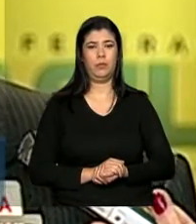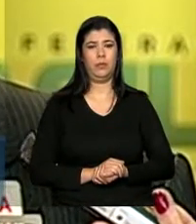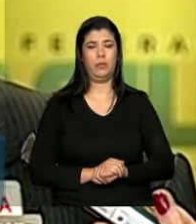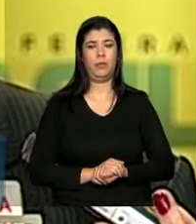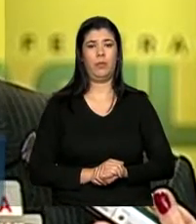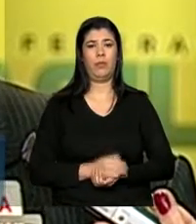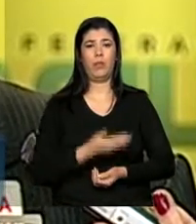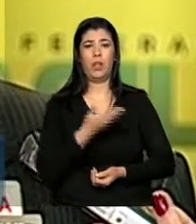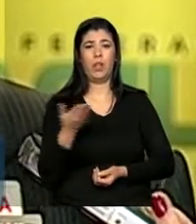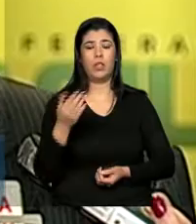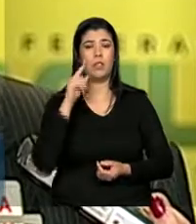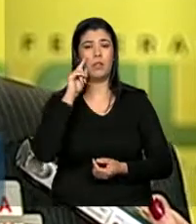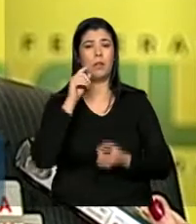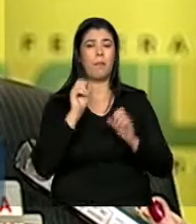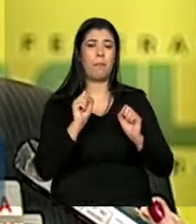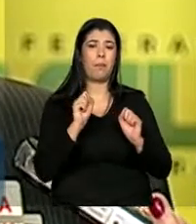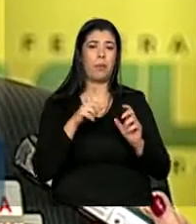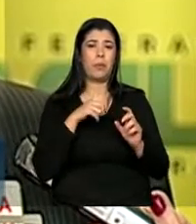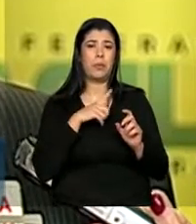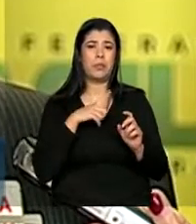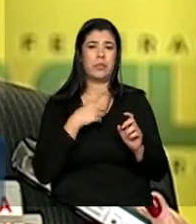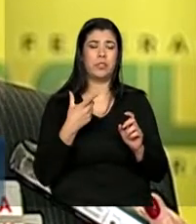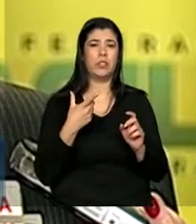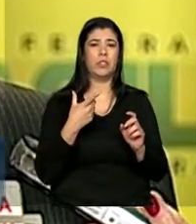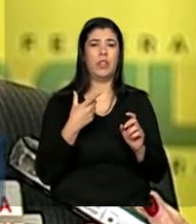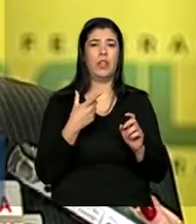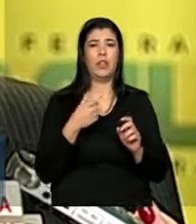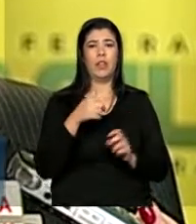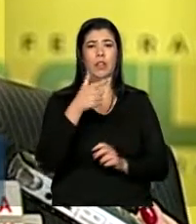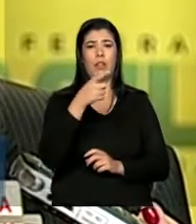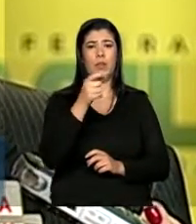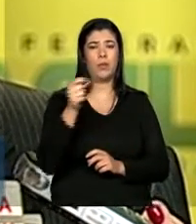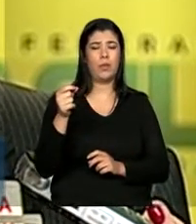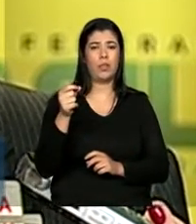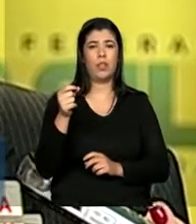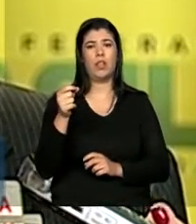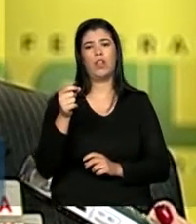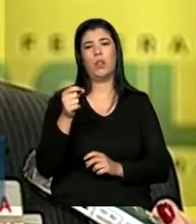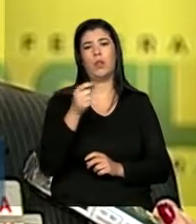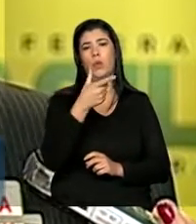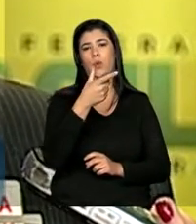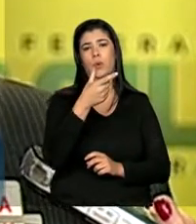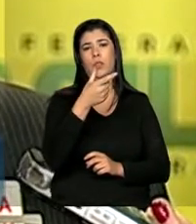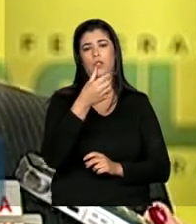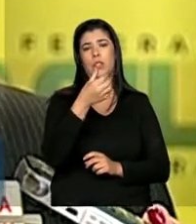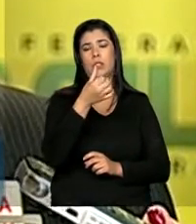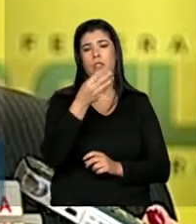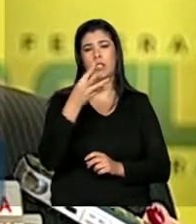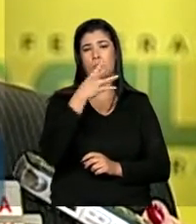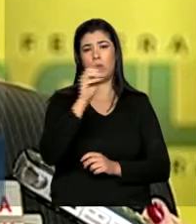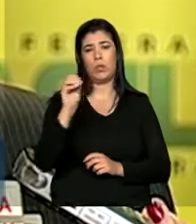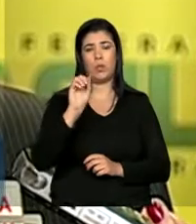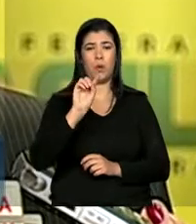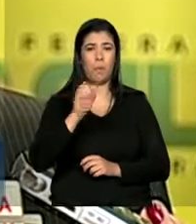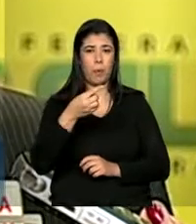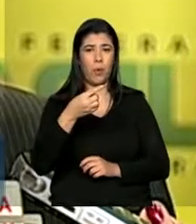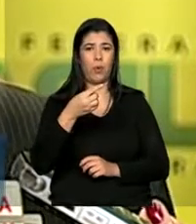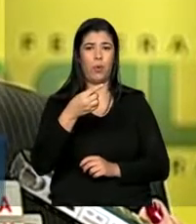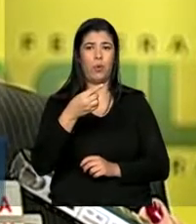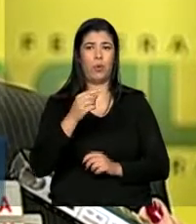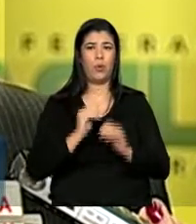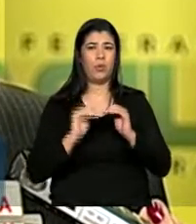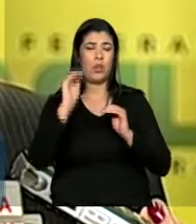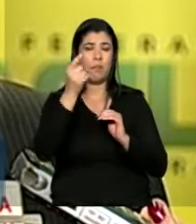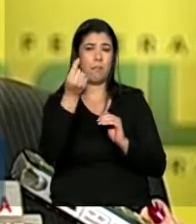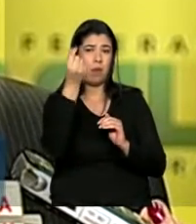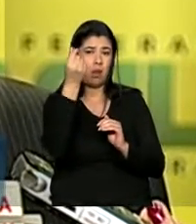ser 200 pontos, pode de 600 e pouco chegar a 400 e pouco a pontuação do mais rico e do